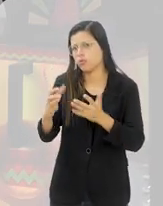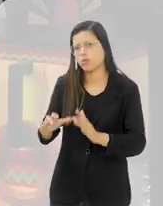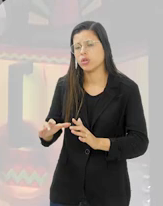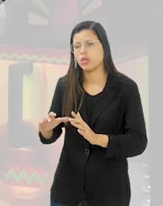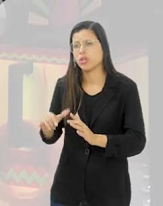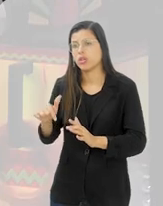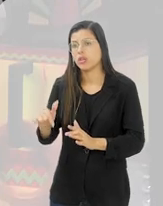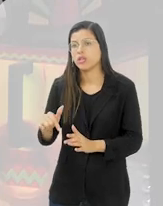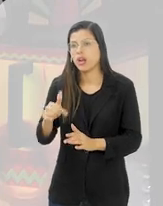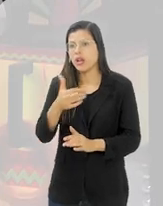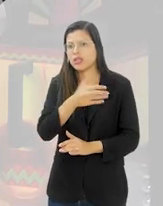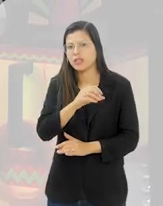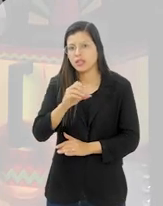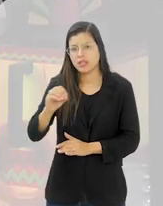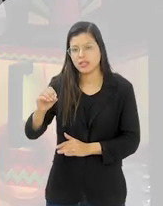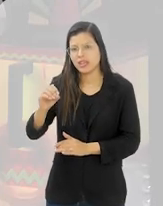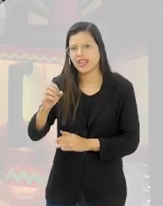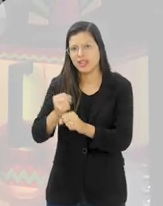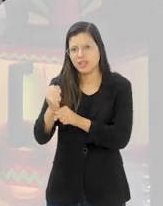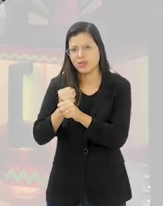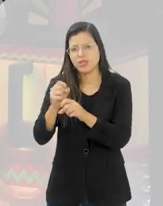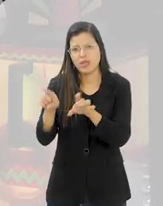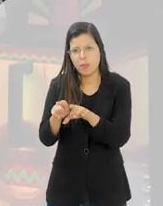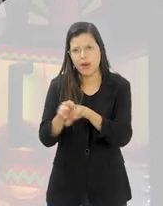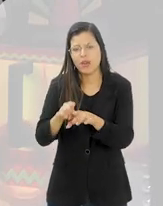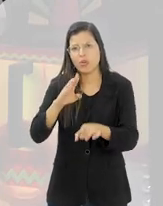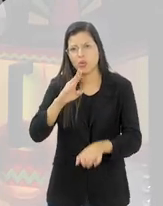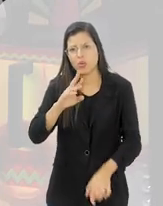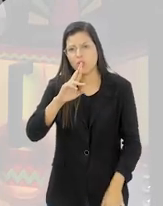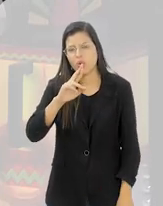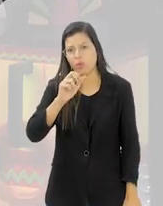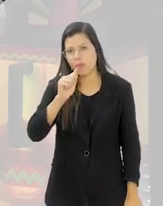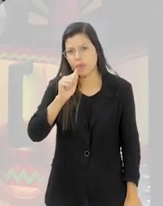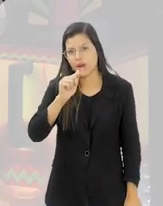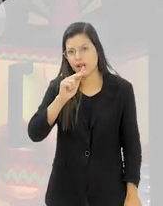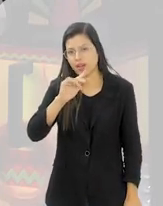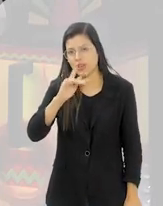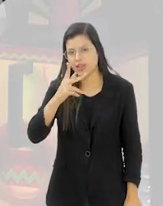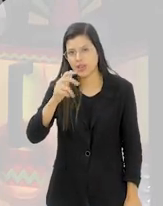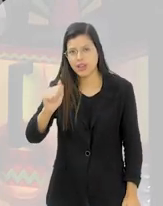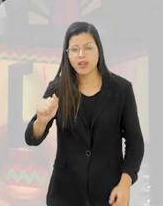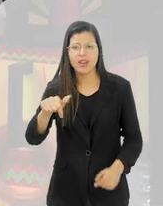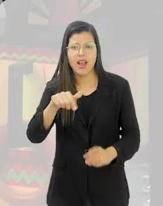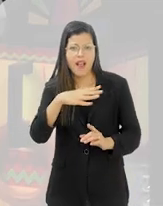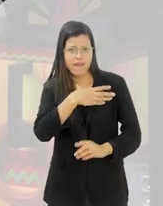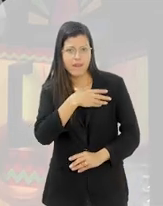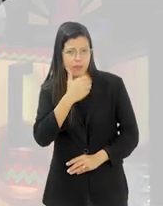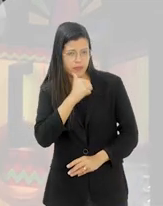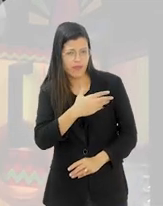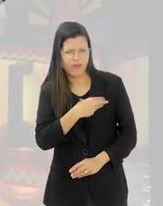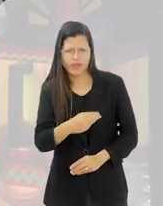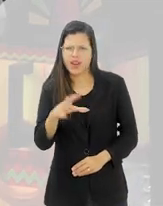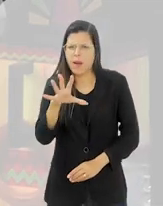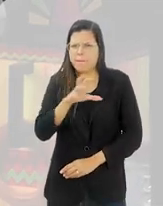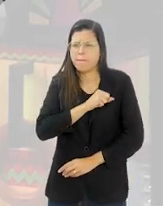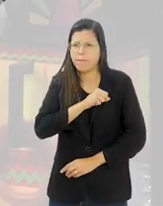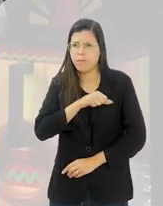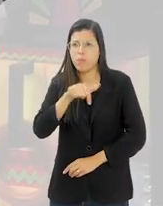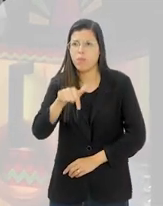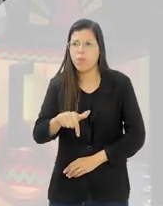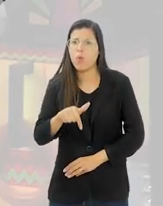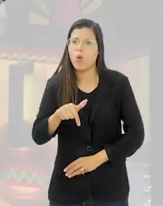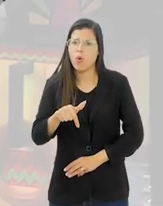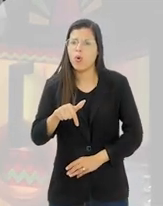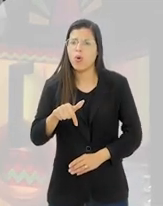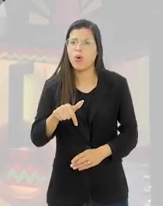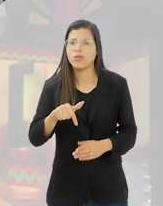Ela não quis, a gente foi, era o centenário de Braguinhas, homenageamos o Braguinha. A filha dele adorou, inclusive foi no dia na quadra São Clemente, até a